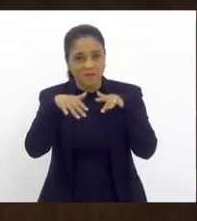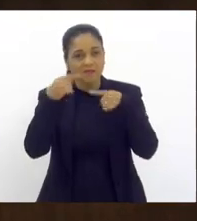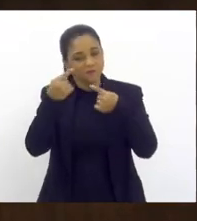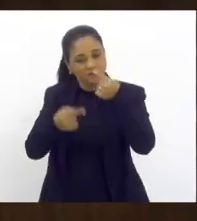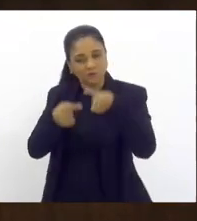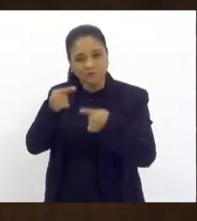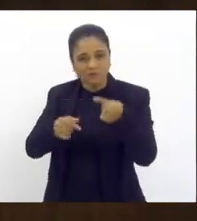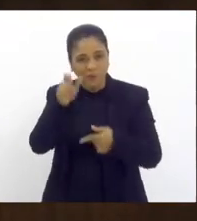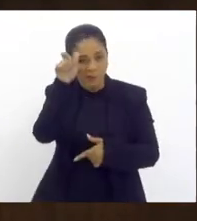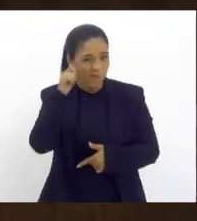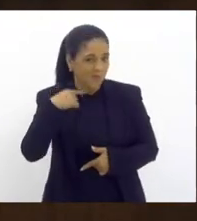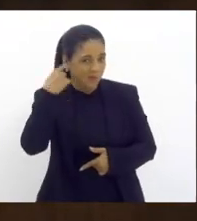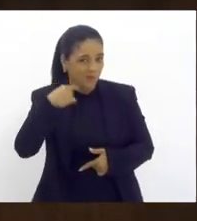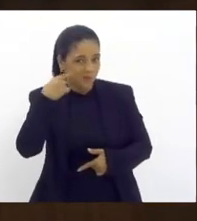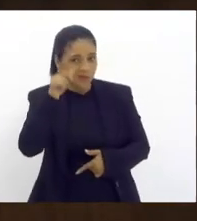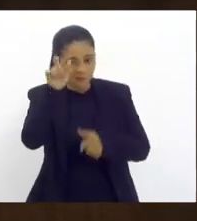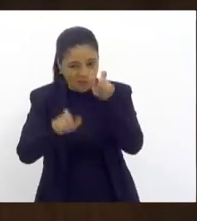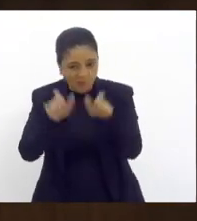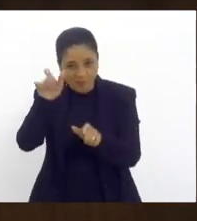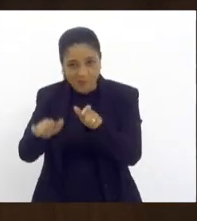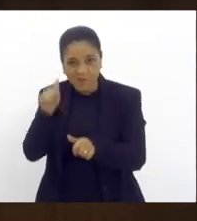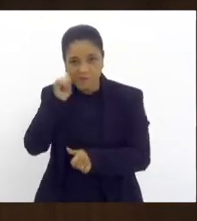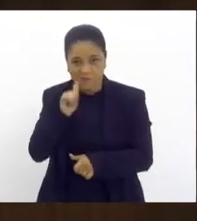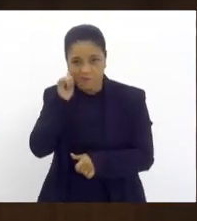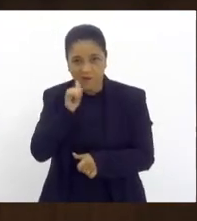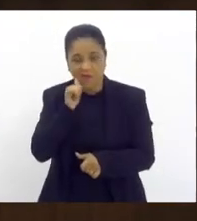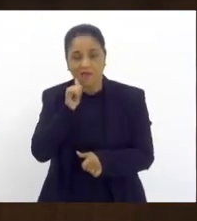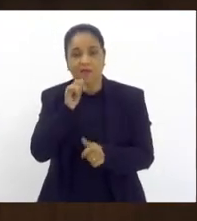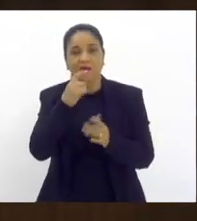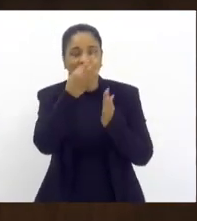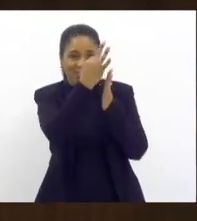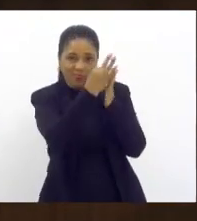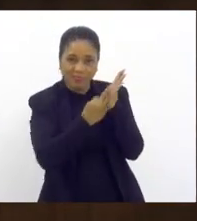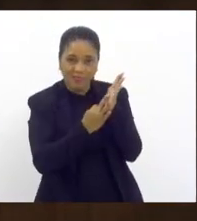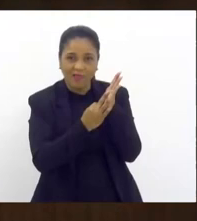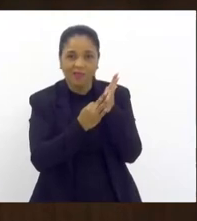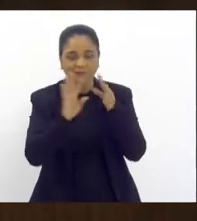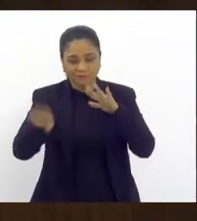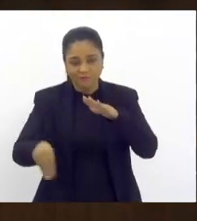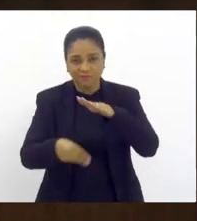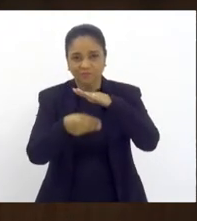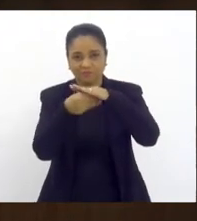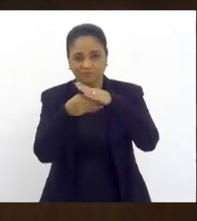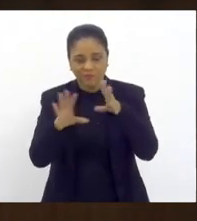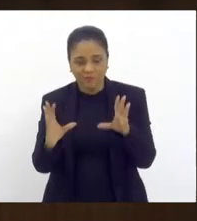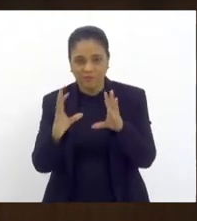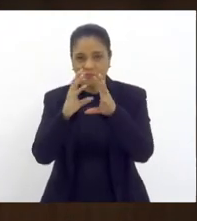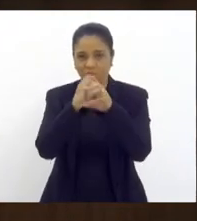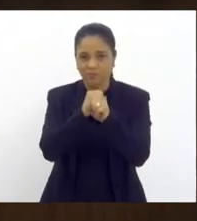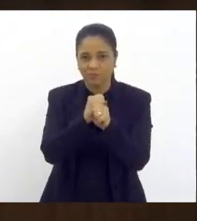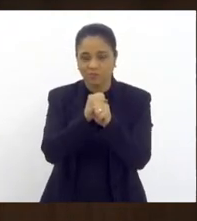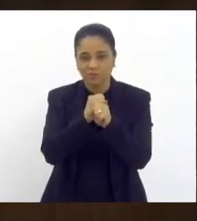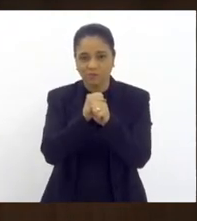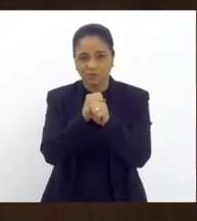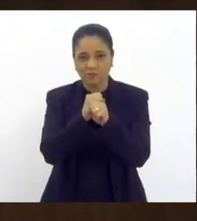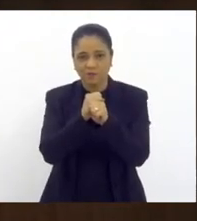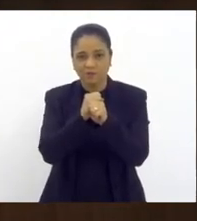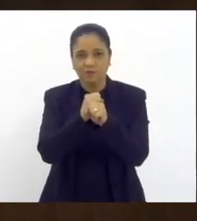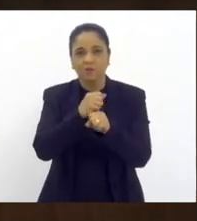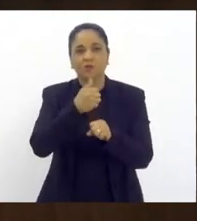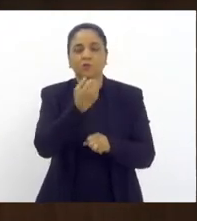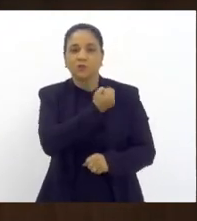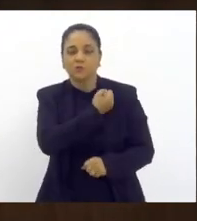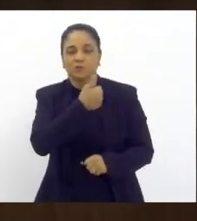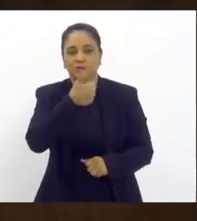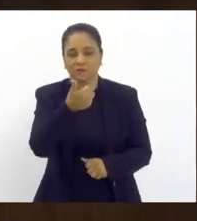e chegarmos a um consenso do texto, é favorável com subemenda aglutinativa as emendas número